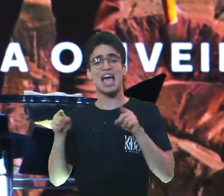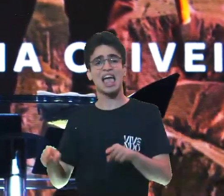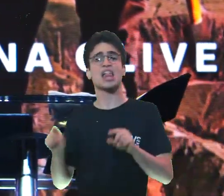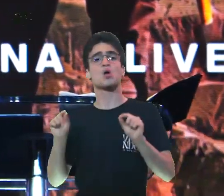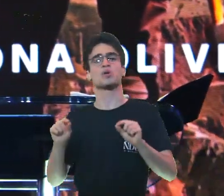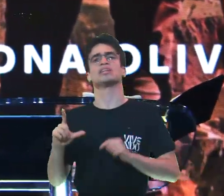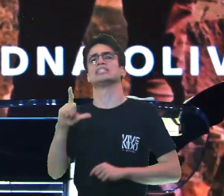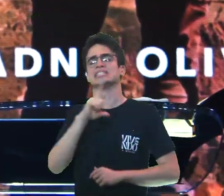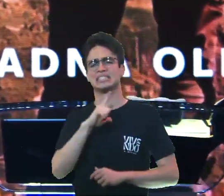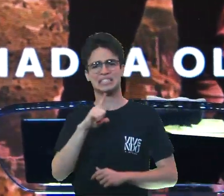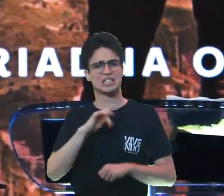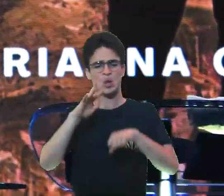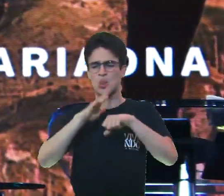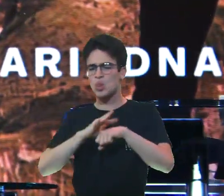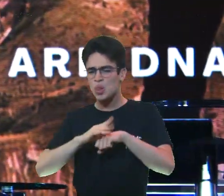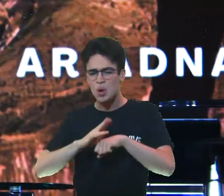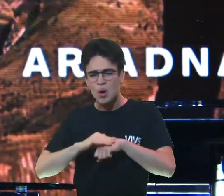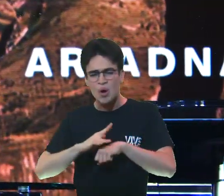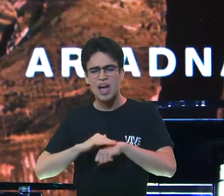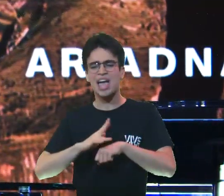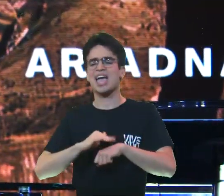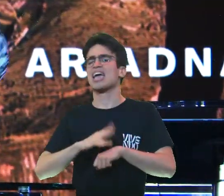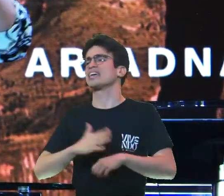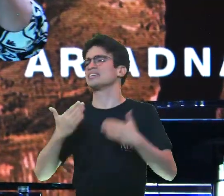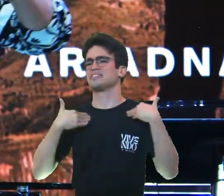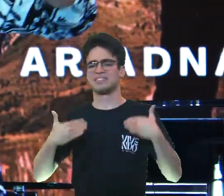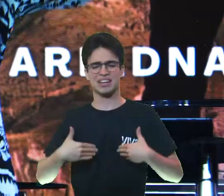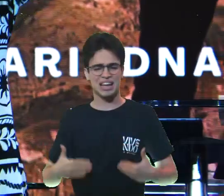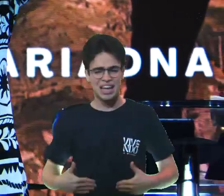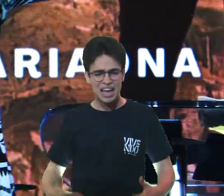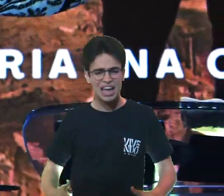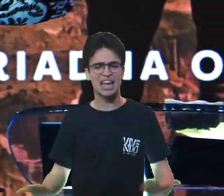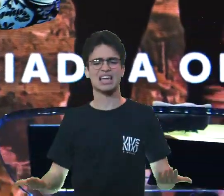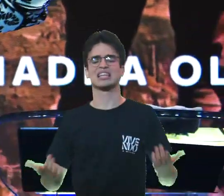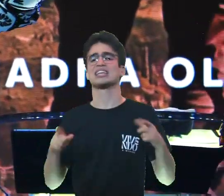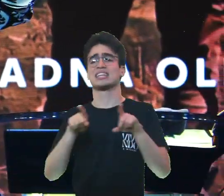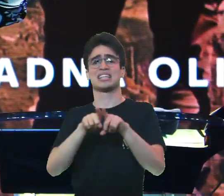com todo tipo de doença física e emocional. E no